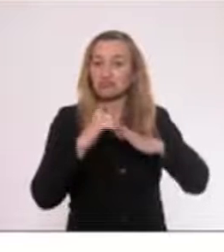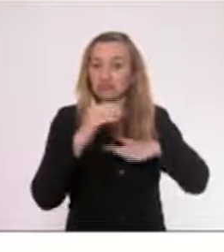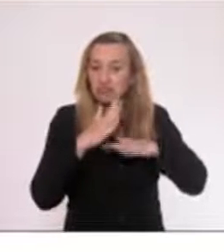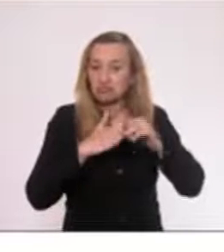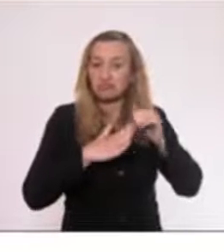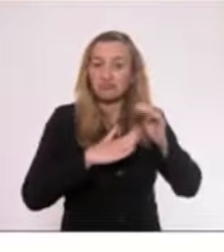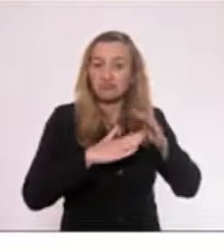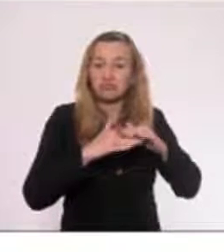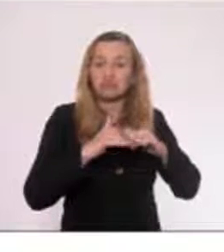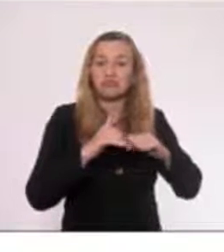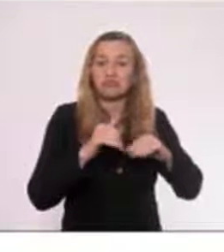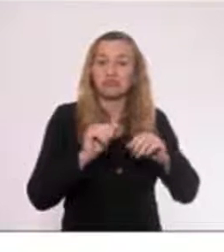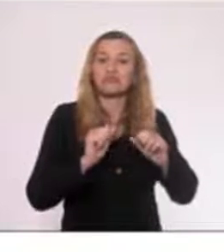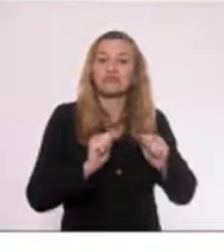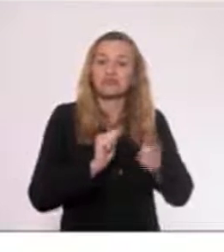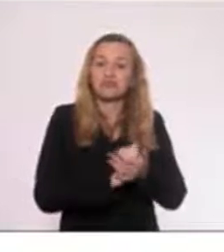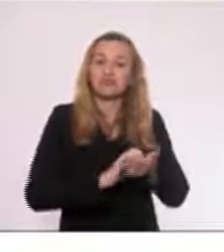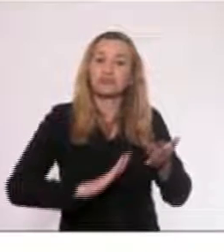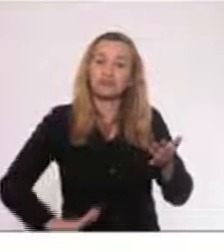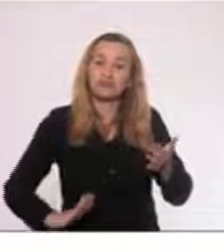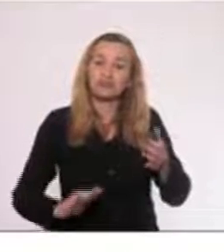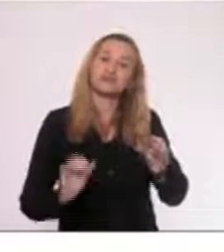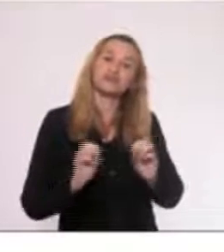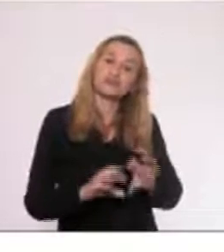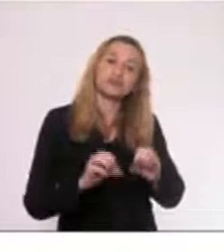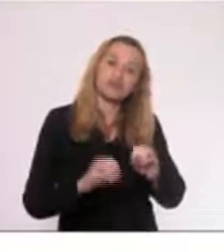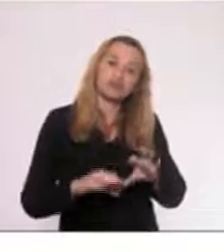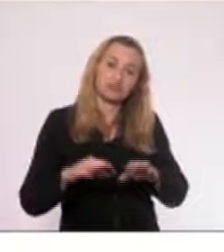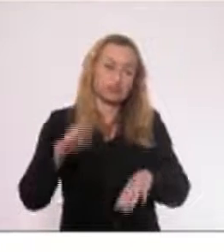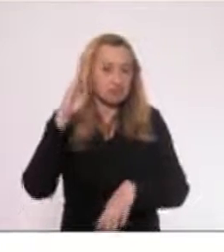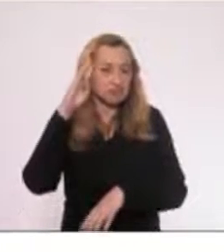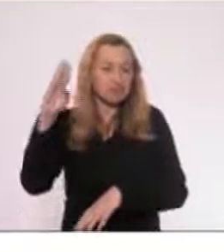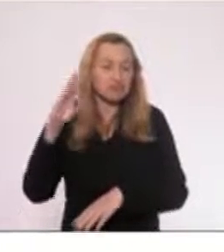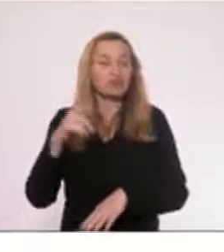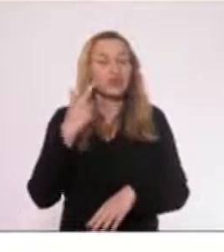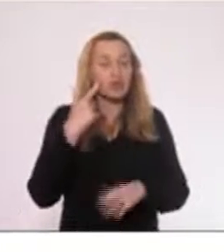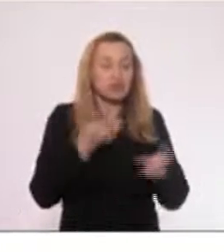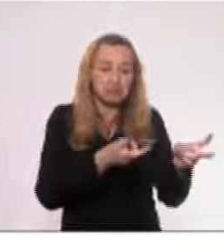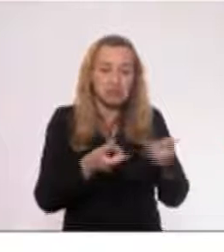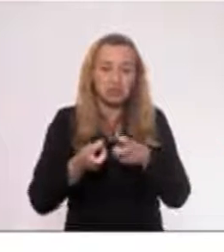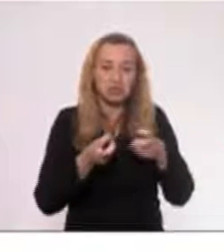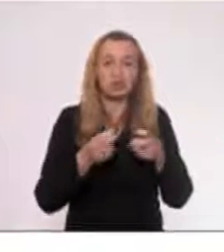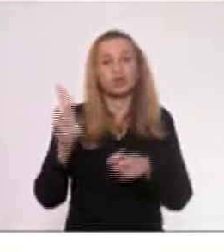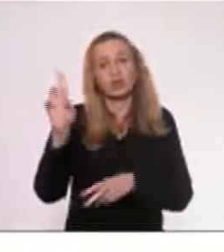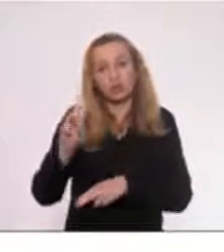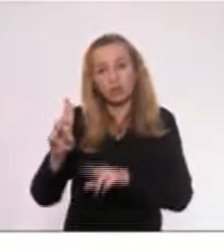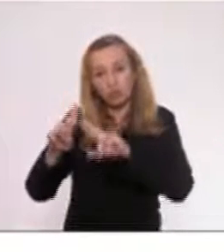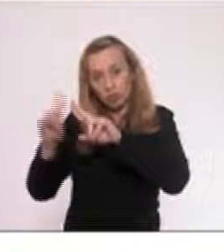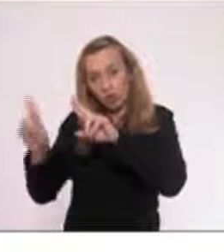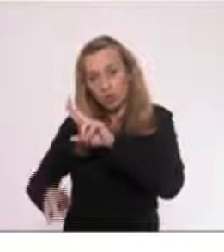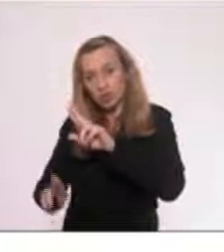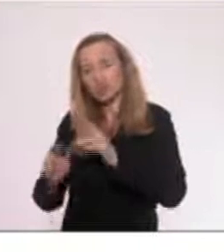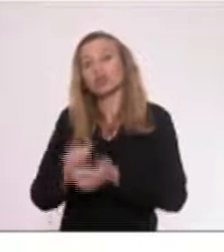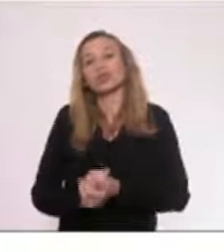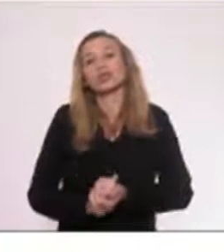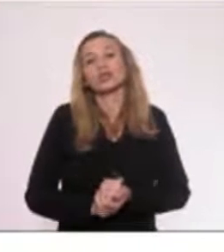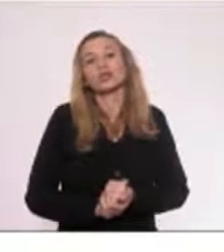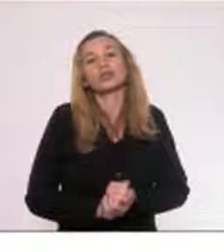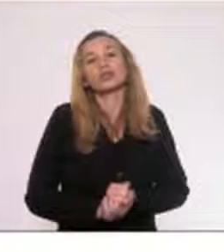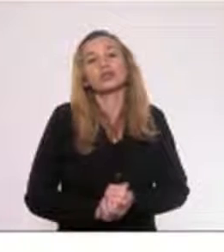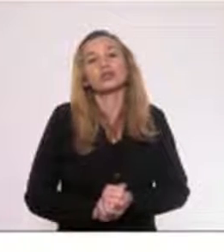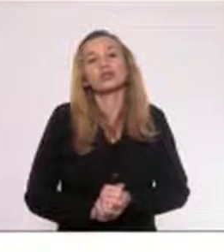exercer atividade com dedicação exclusiva. Eu percebo uma UERJ que explora